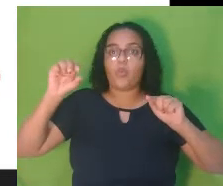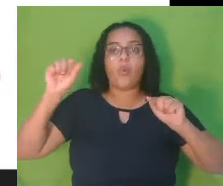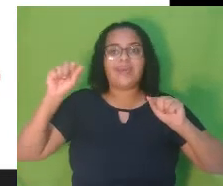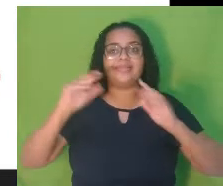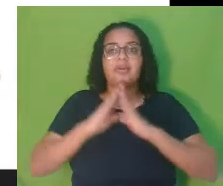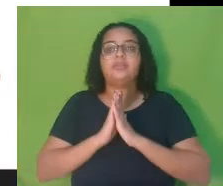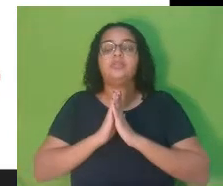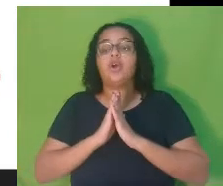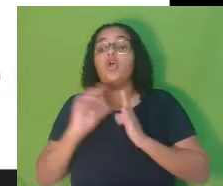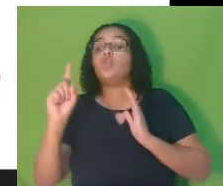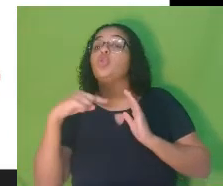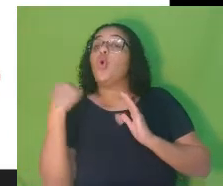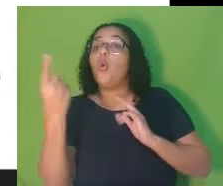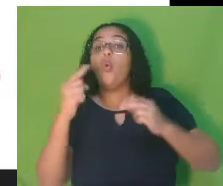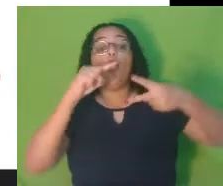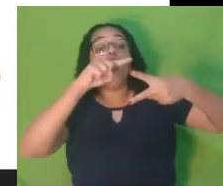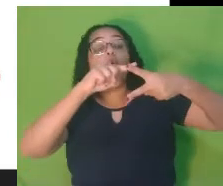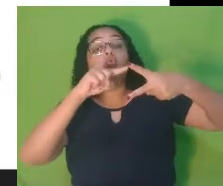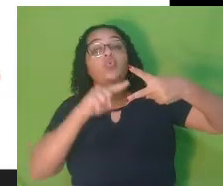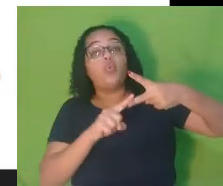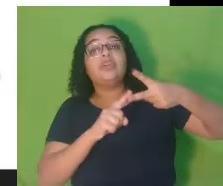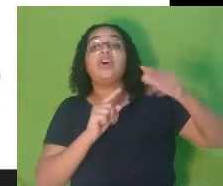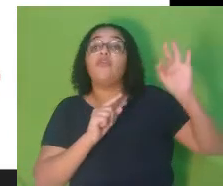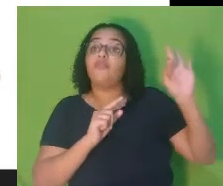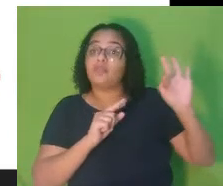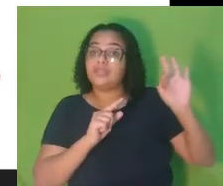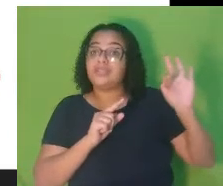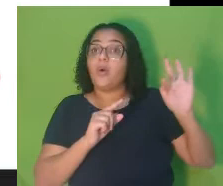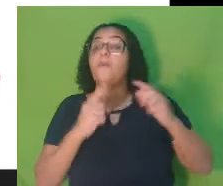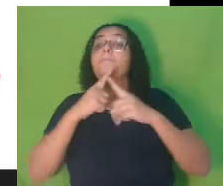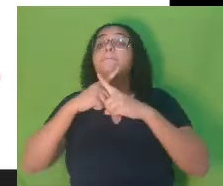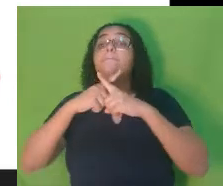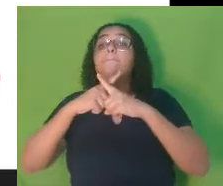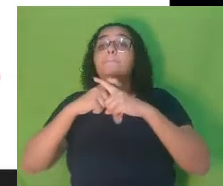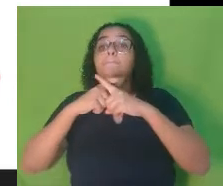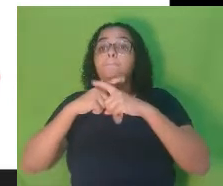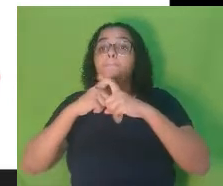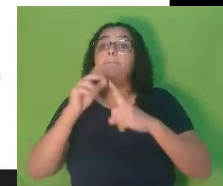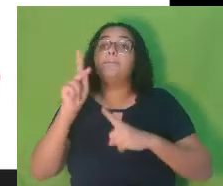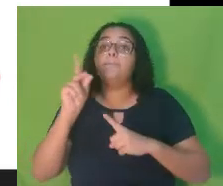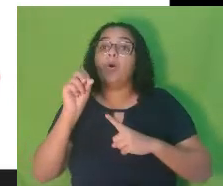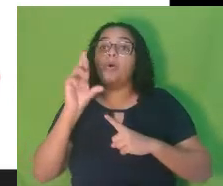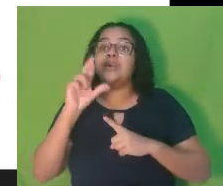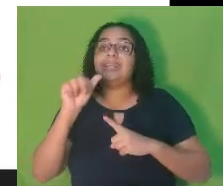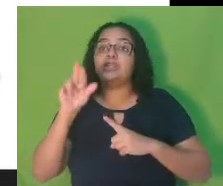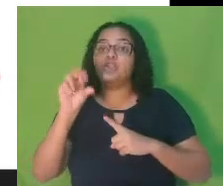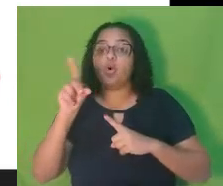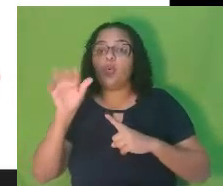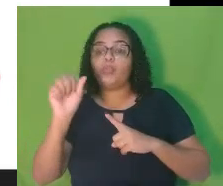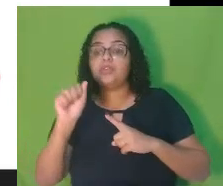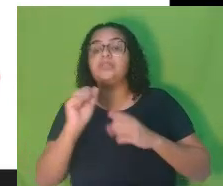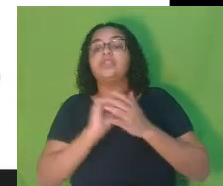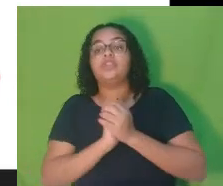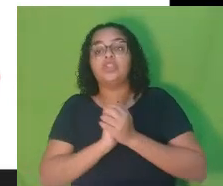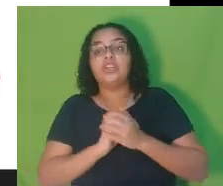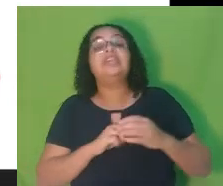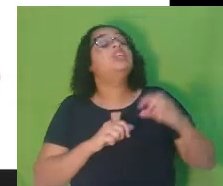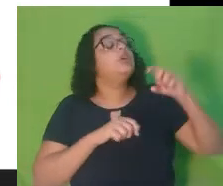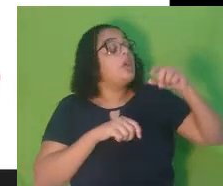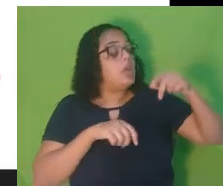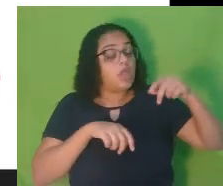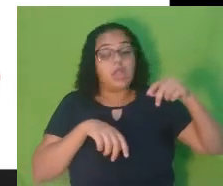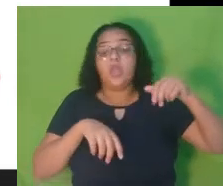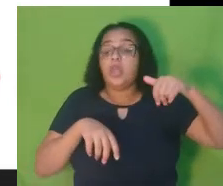Né? Então, nós estamos compondo duas funções polinomiais. A função y igual a